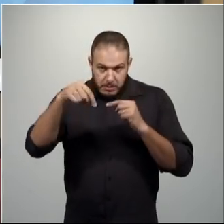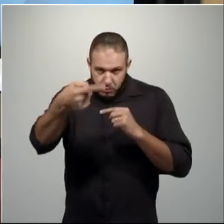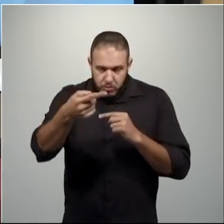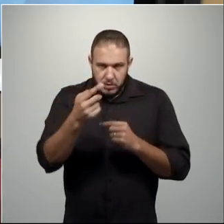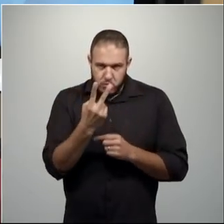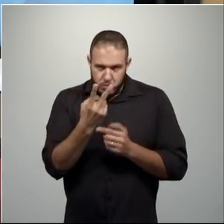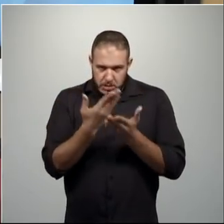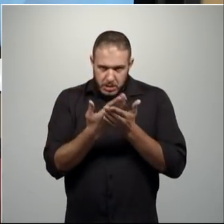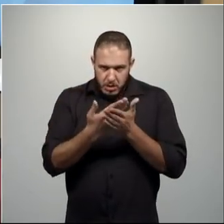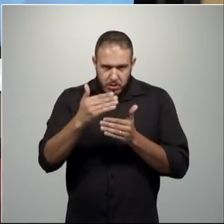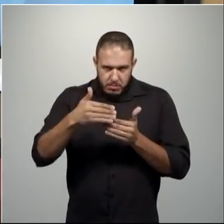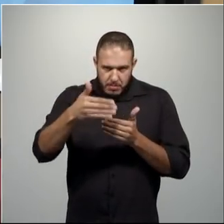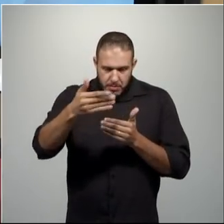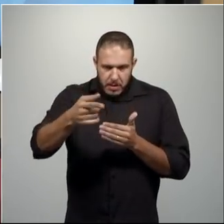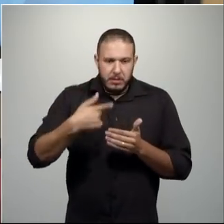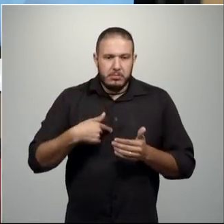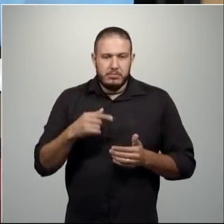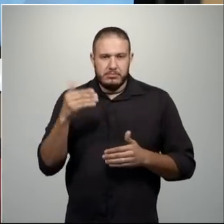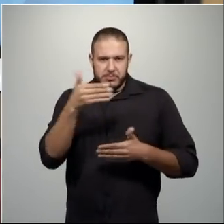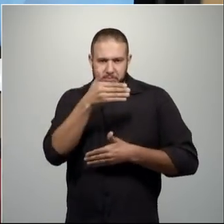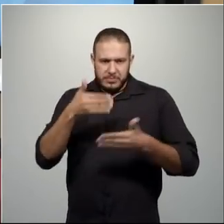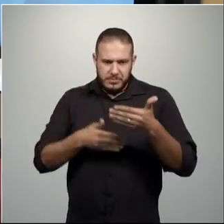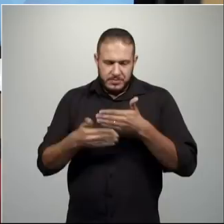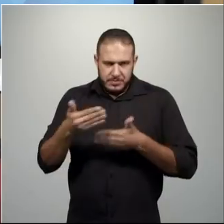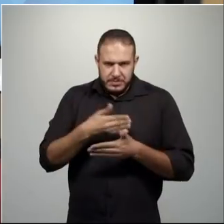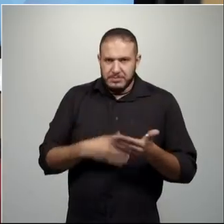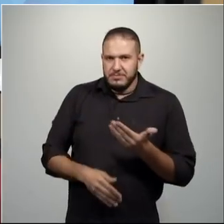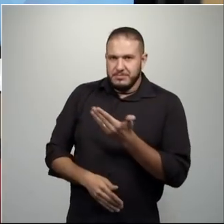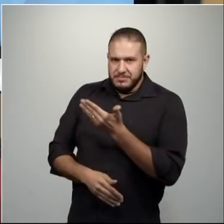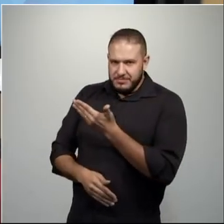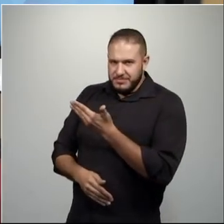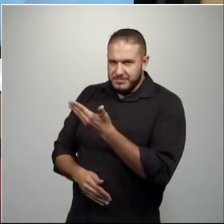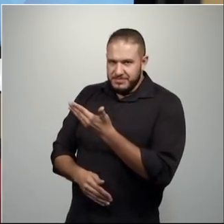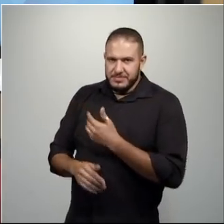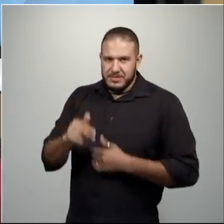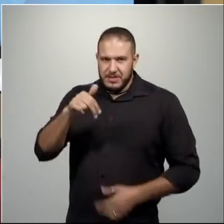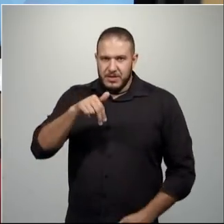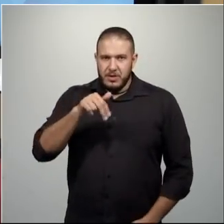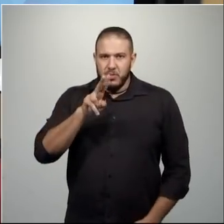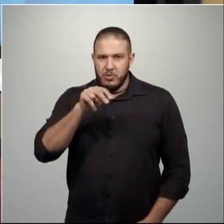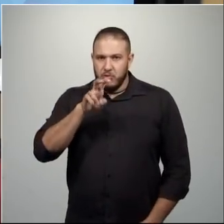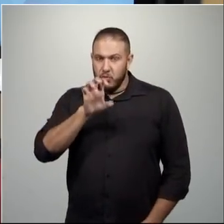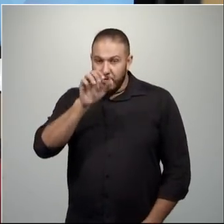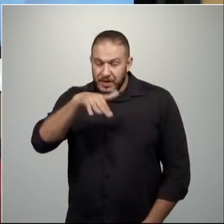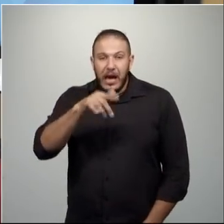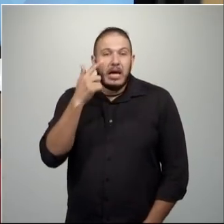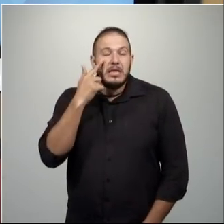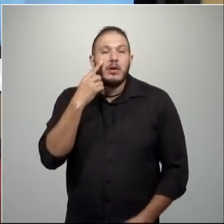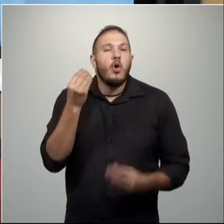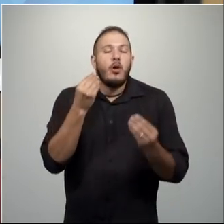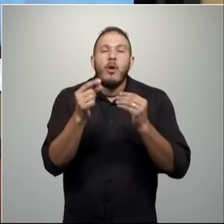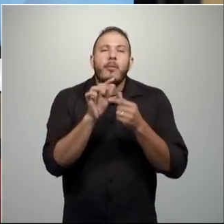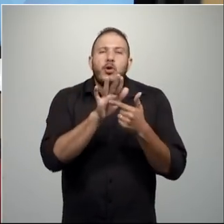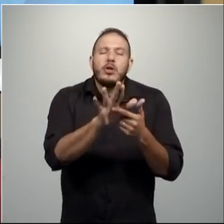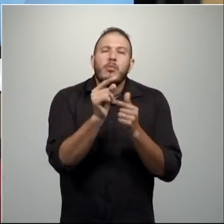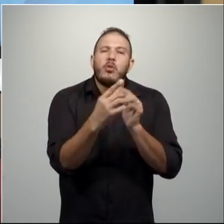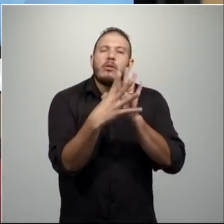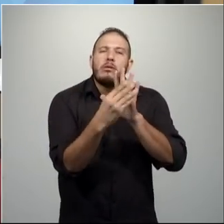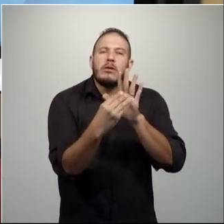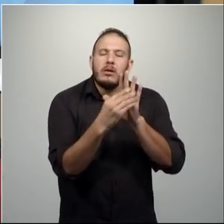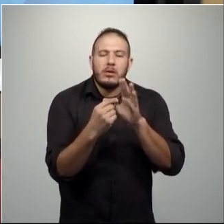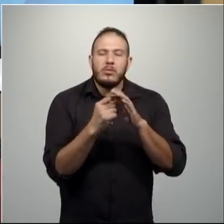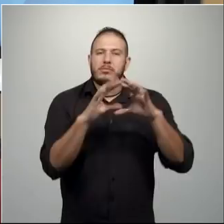que é computação em nuvem então a idéia é falar um pouco dos modelos de como fazer nuvens computacionais como